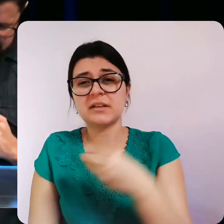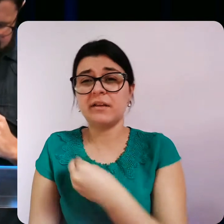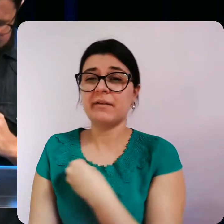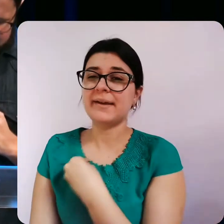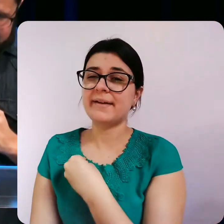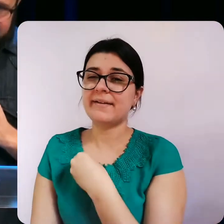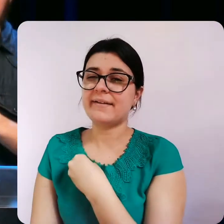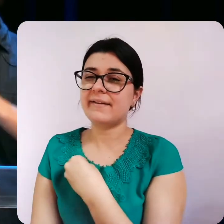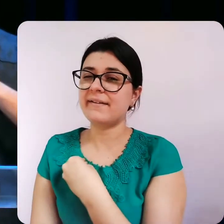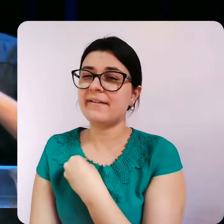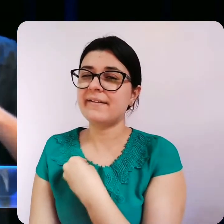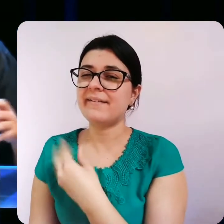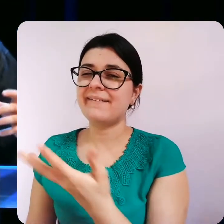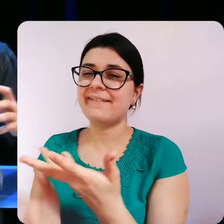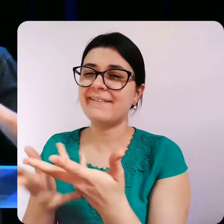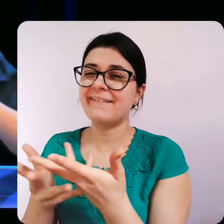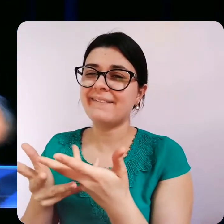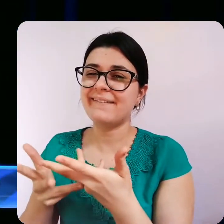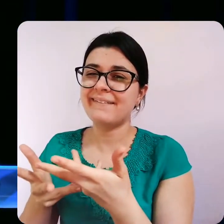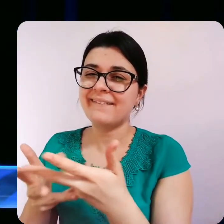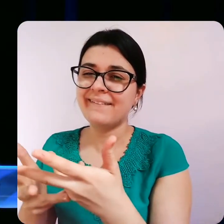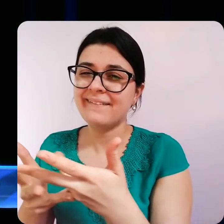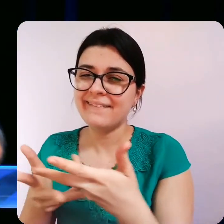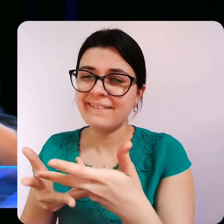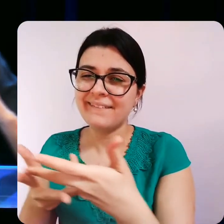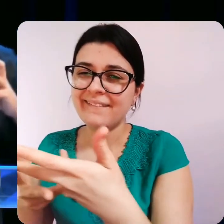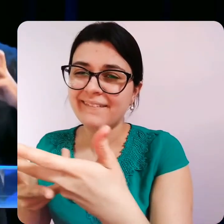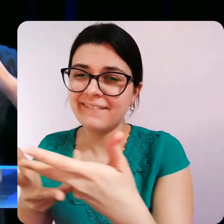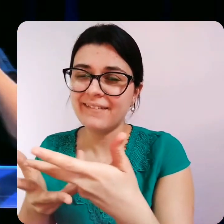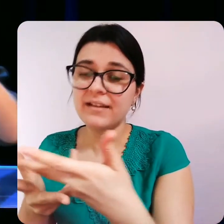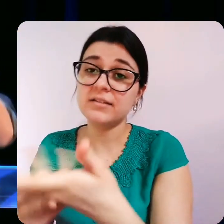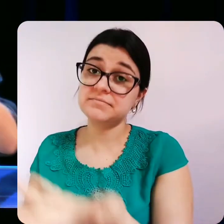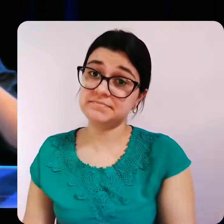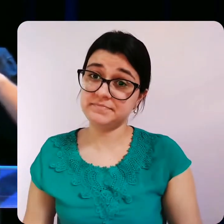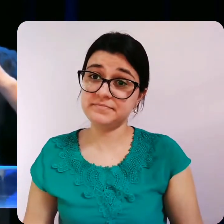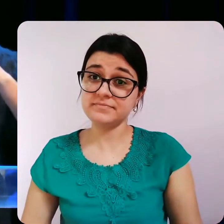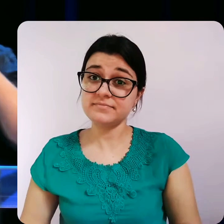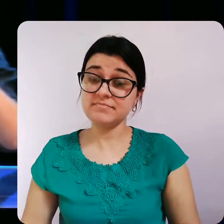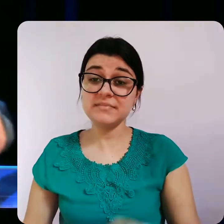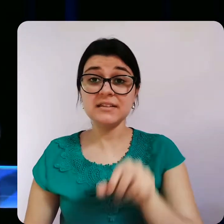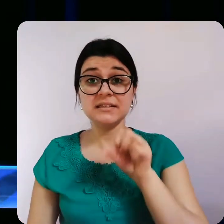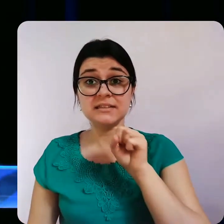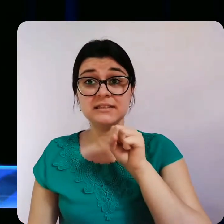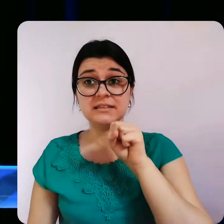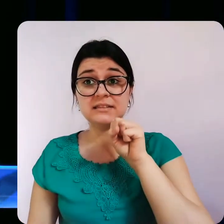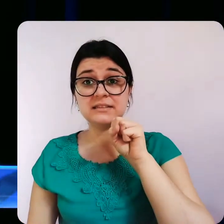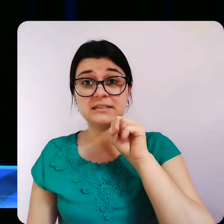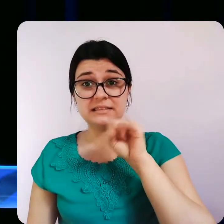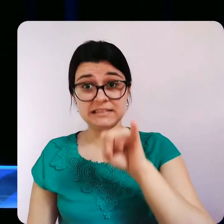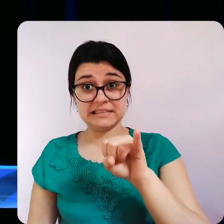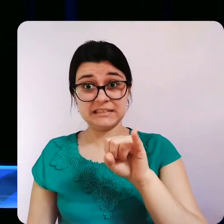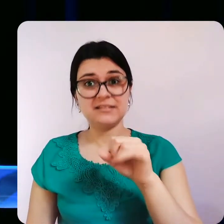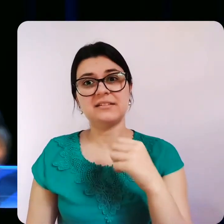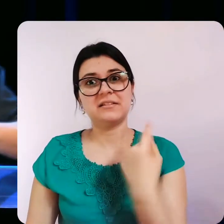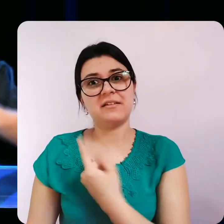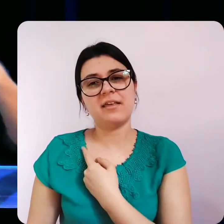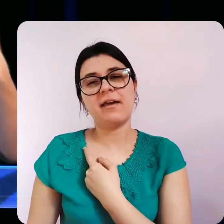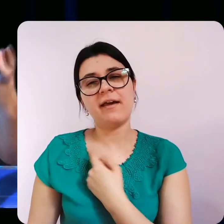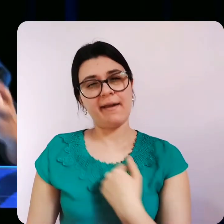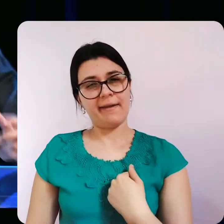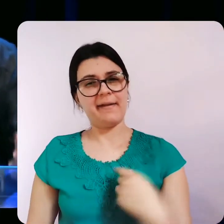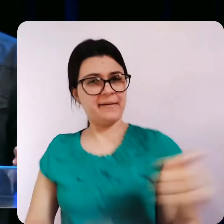legalismo. Sabe o que acontece quando nós tentamos alcançar a Deus, ou tentamos alcançar a paternidade e a herança de Deus pelos nossos esforços,